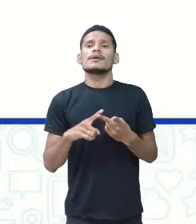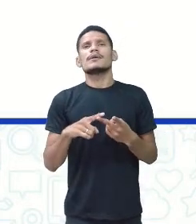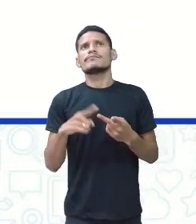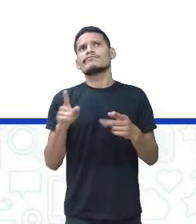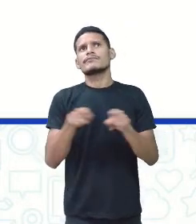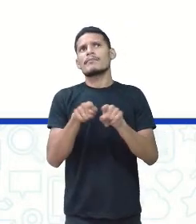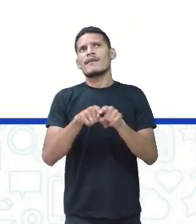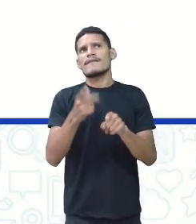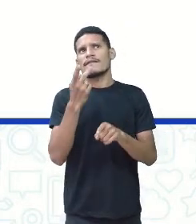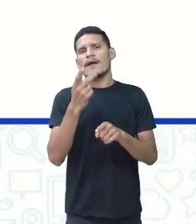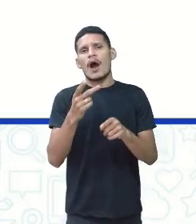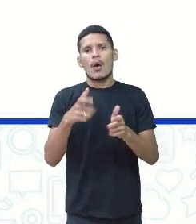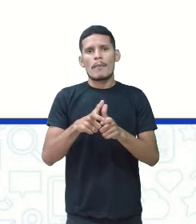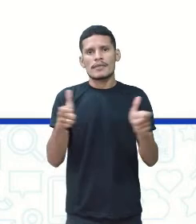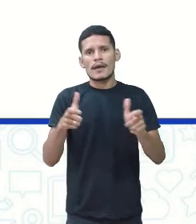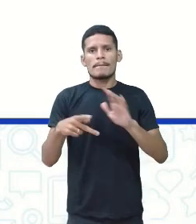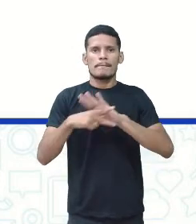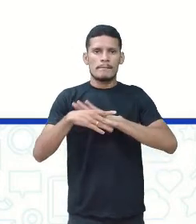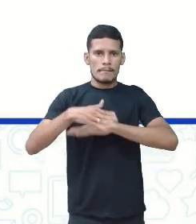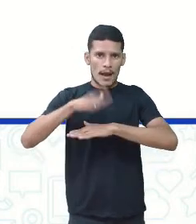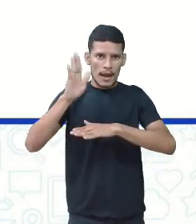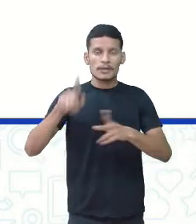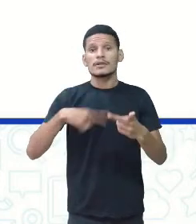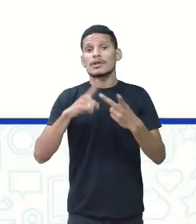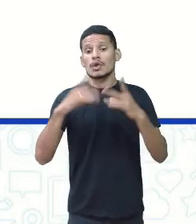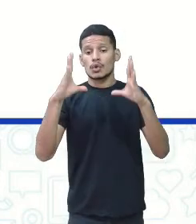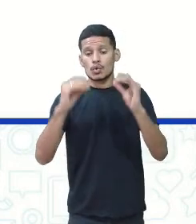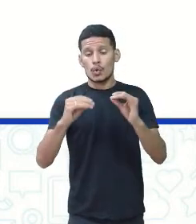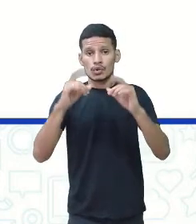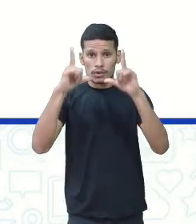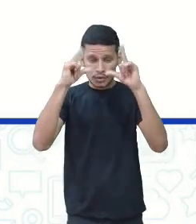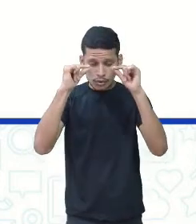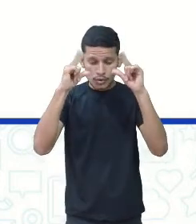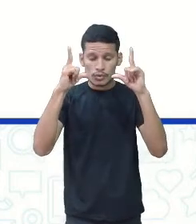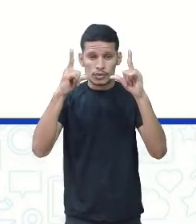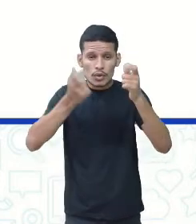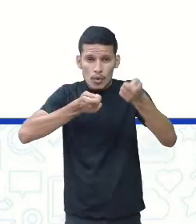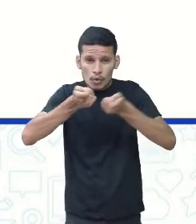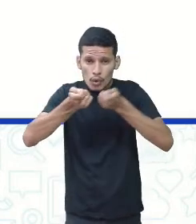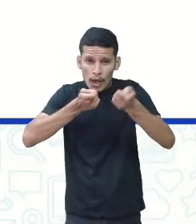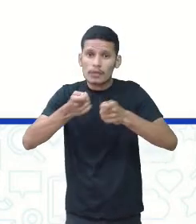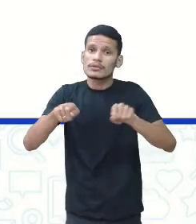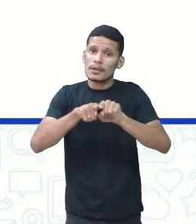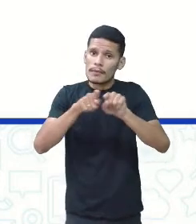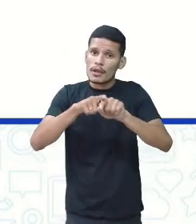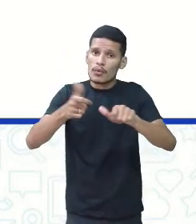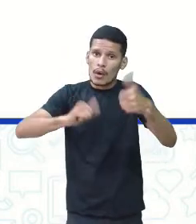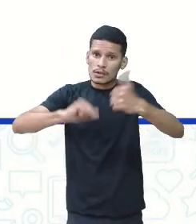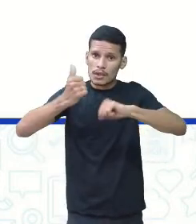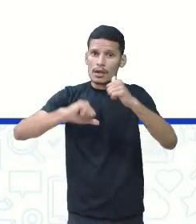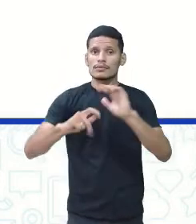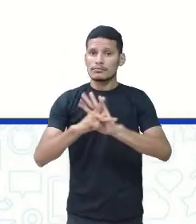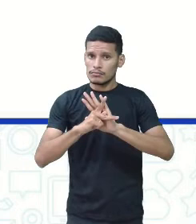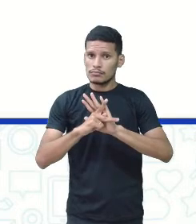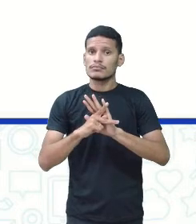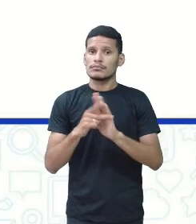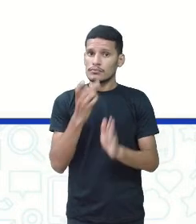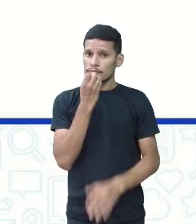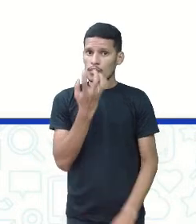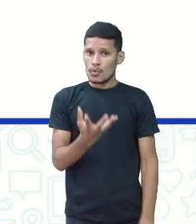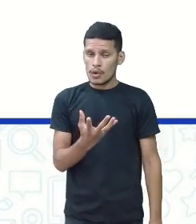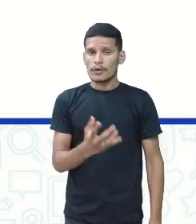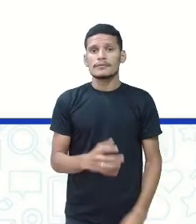que aumente. Ter uma boa noite de sono, então ter um sono regulado, ter uma qualidade de sono, né?